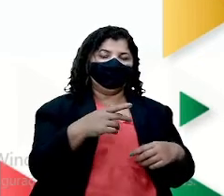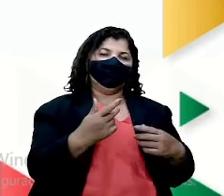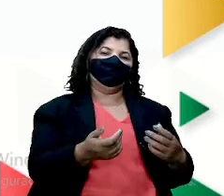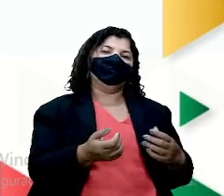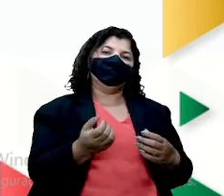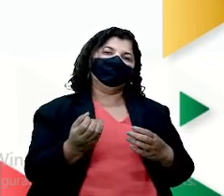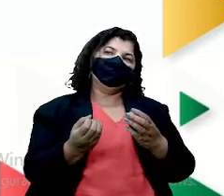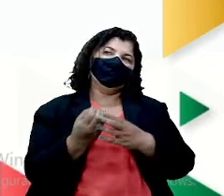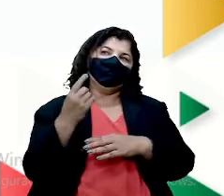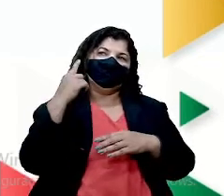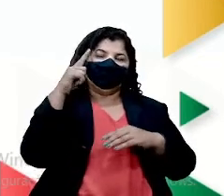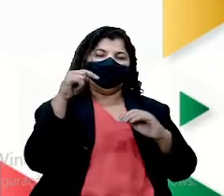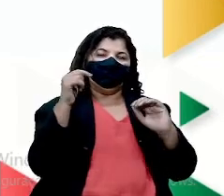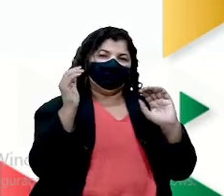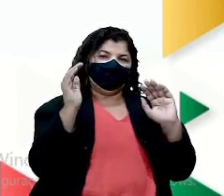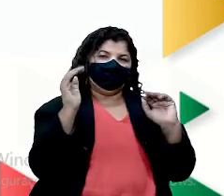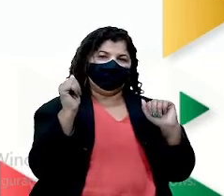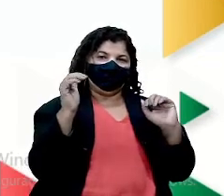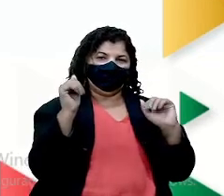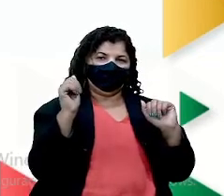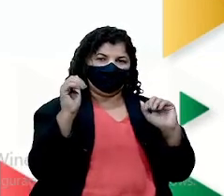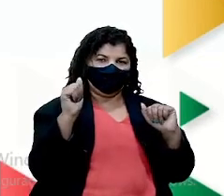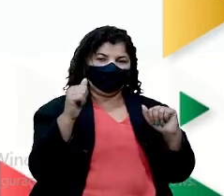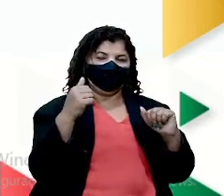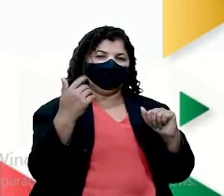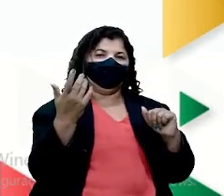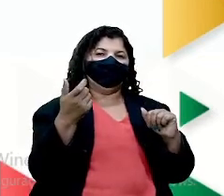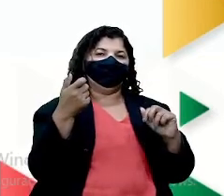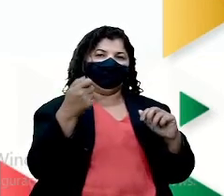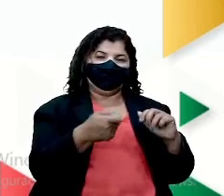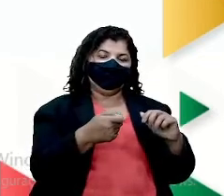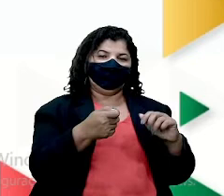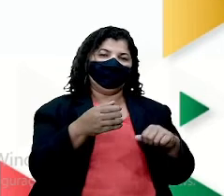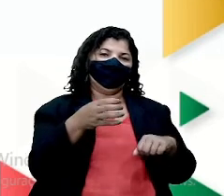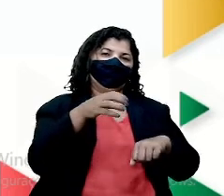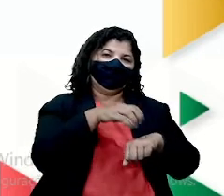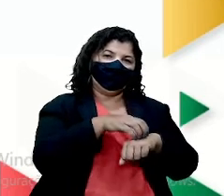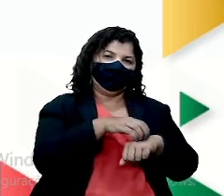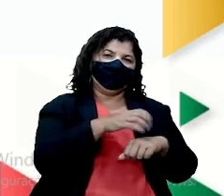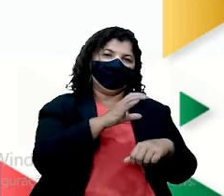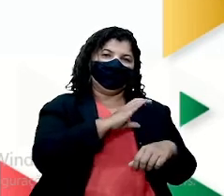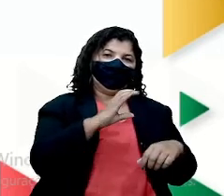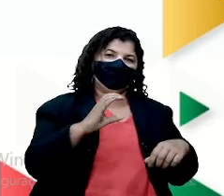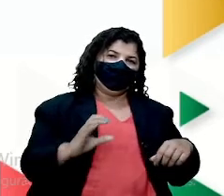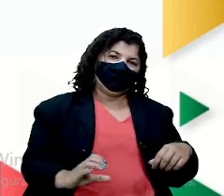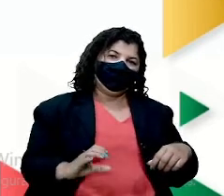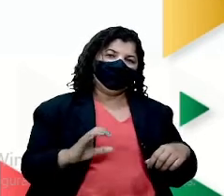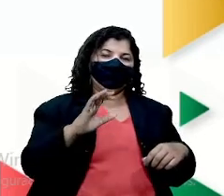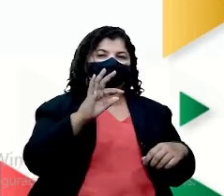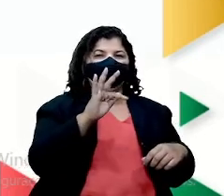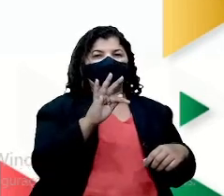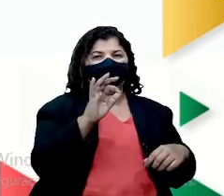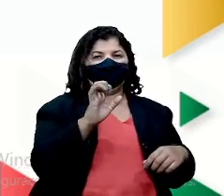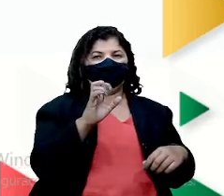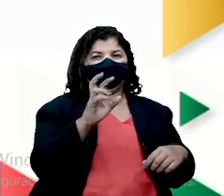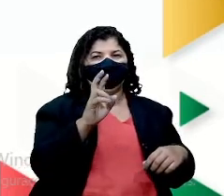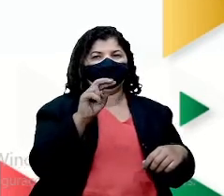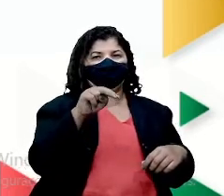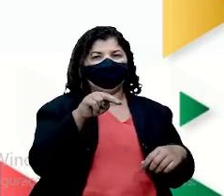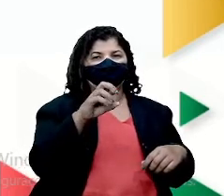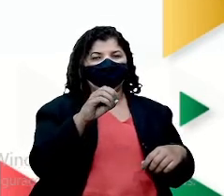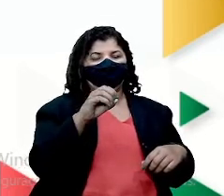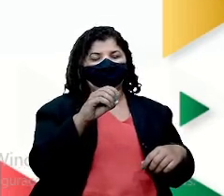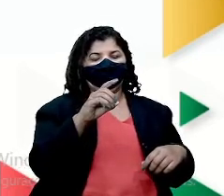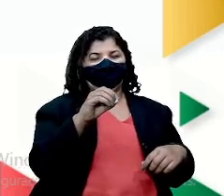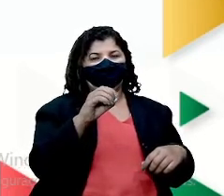1469, decisivo, né, os reis cristãos Fernando de Aragão e Isabela de Castela se casaram e uniram suas